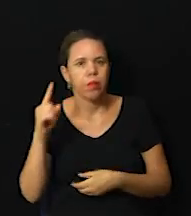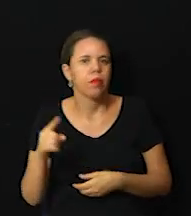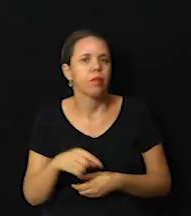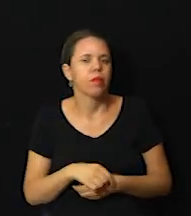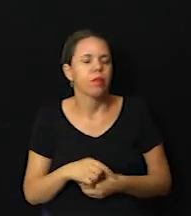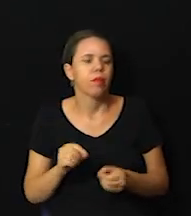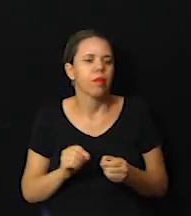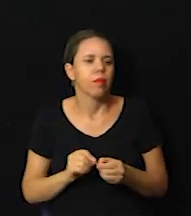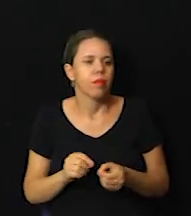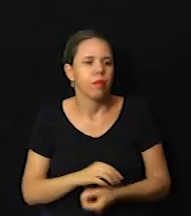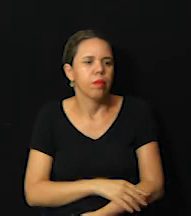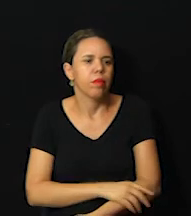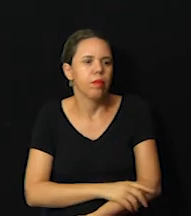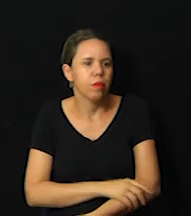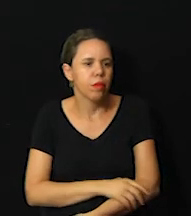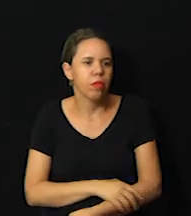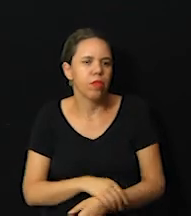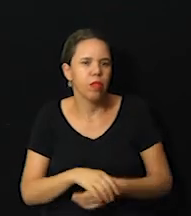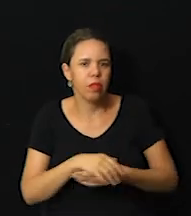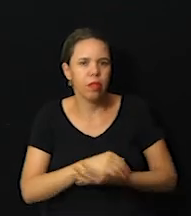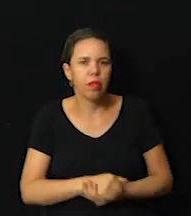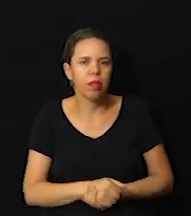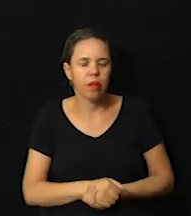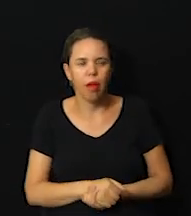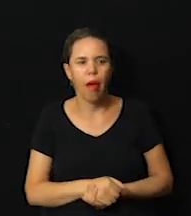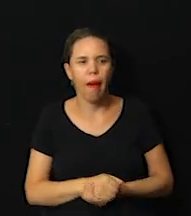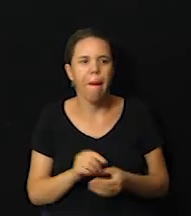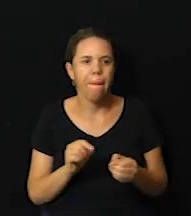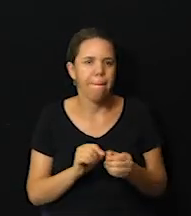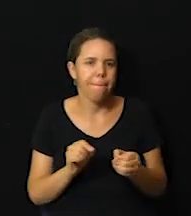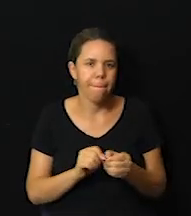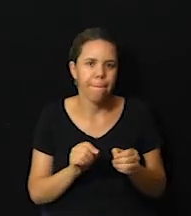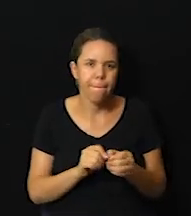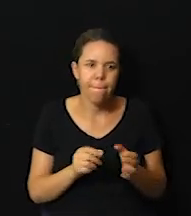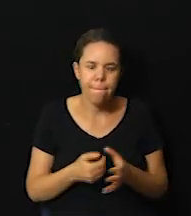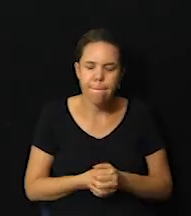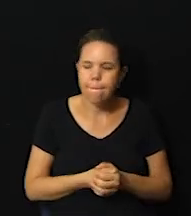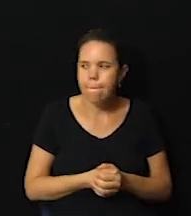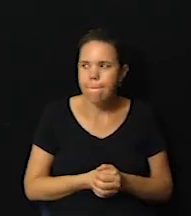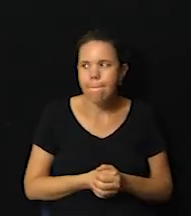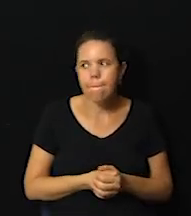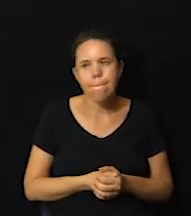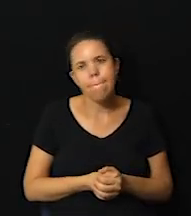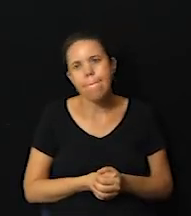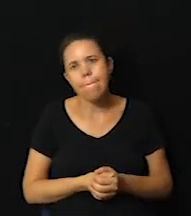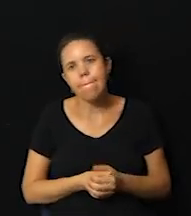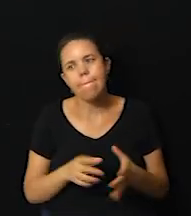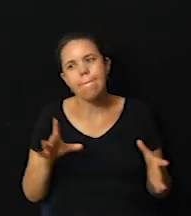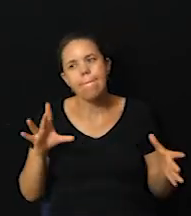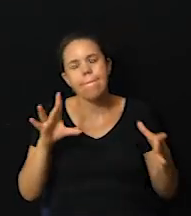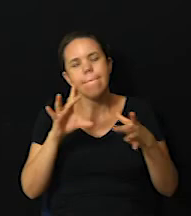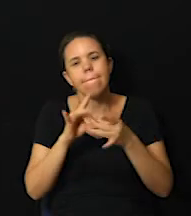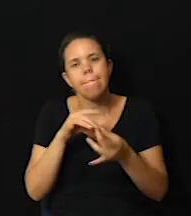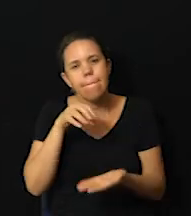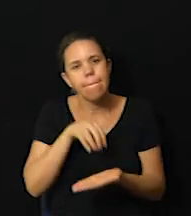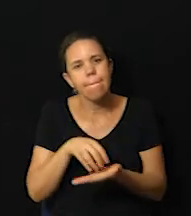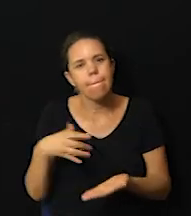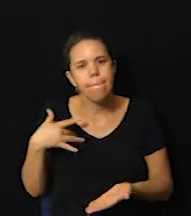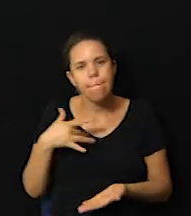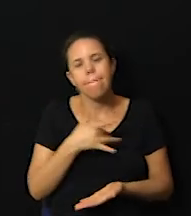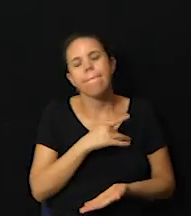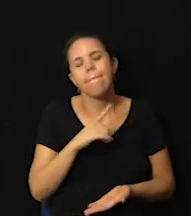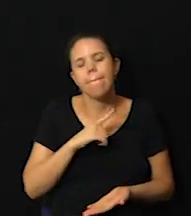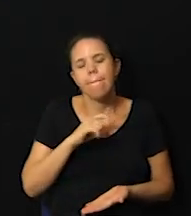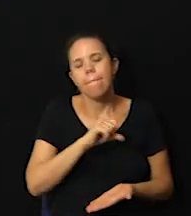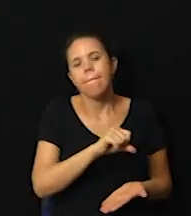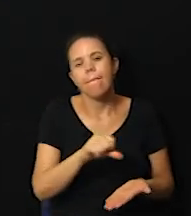que funciona. E a gente também tenta fazer a melhor, assim, tenta com a parceria com o posto de saúde que nós temos